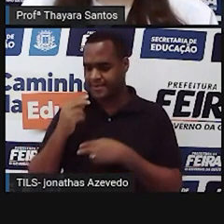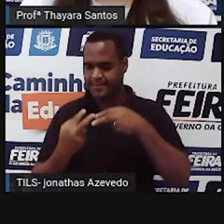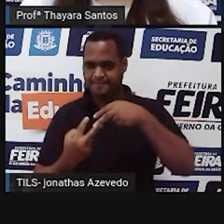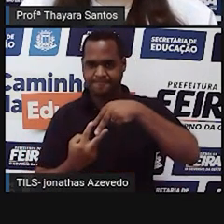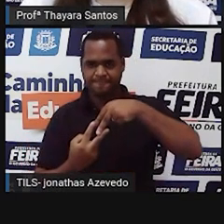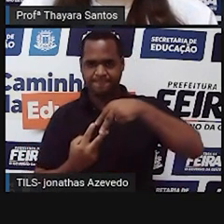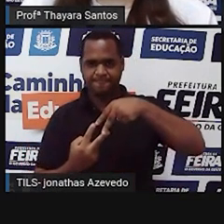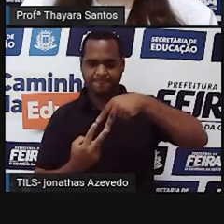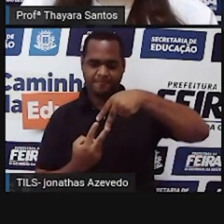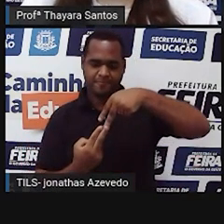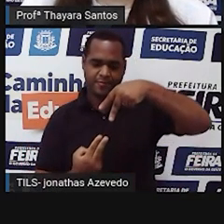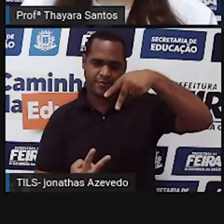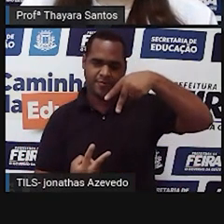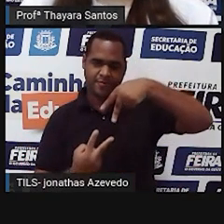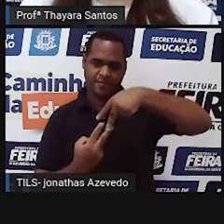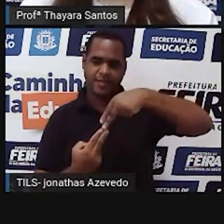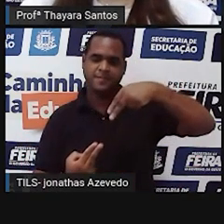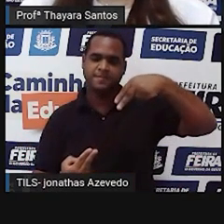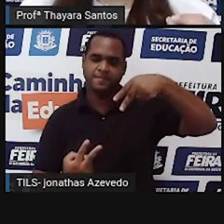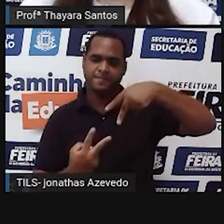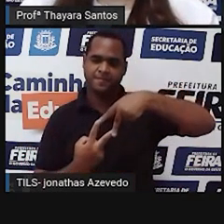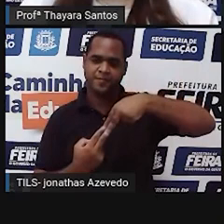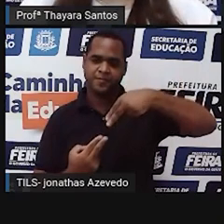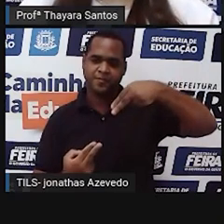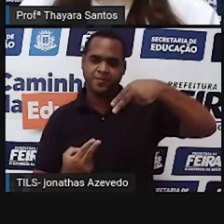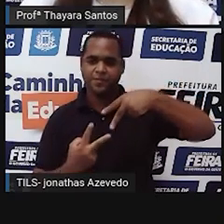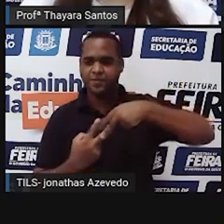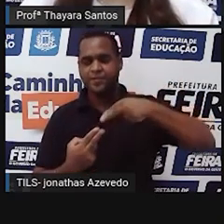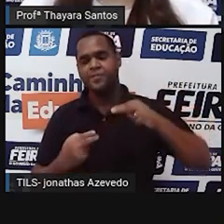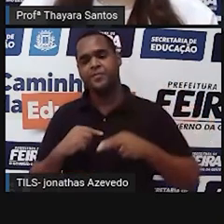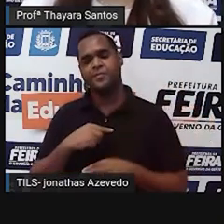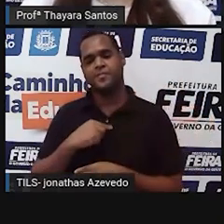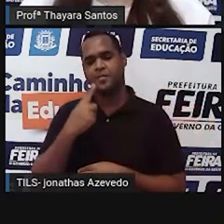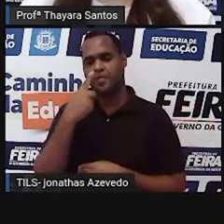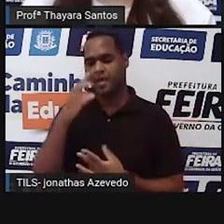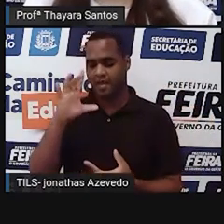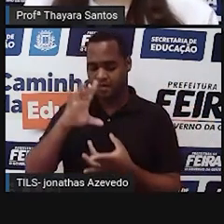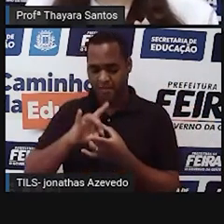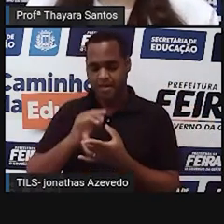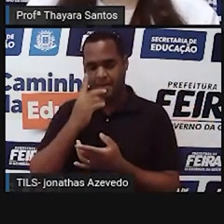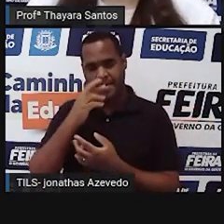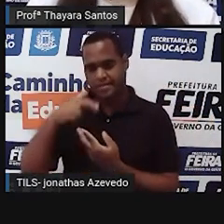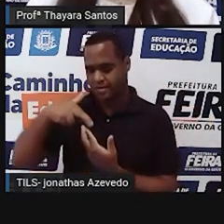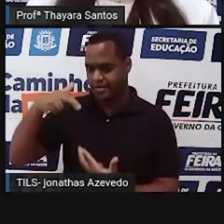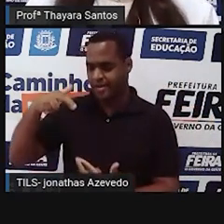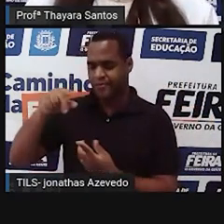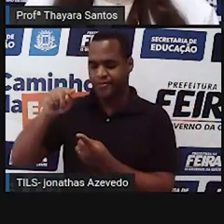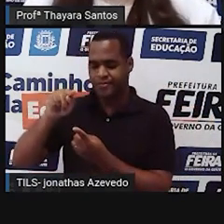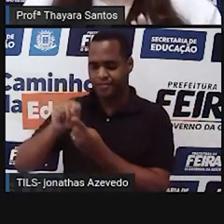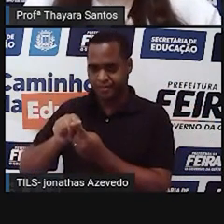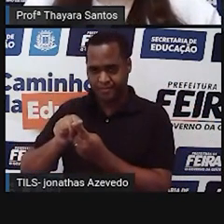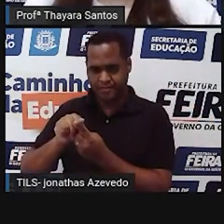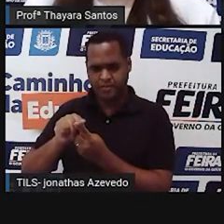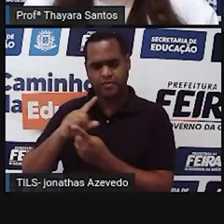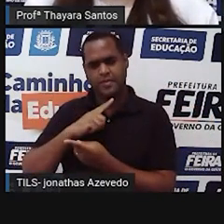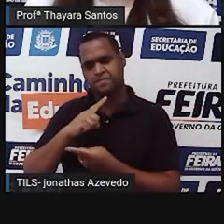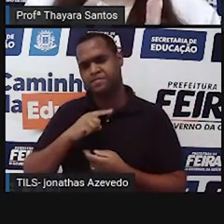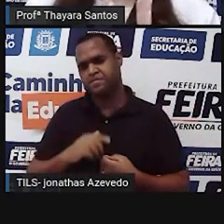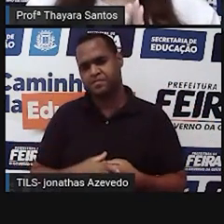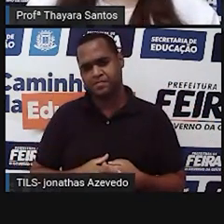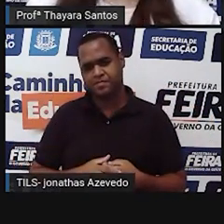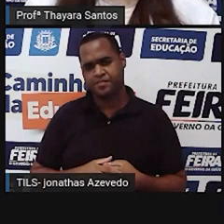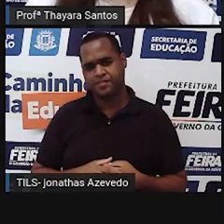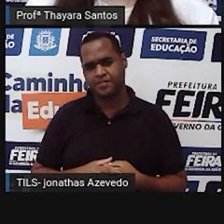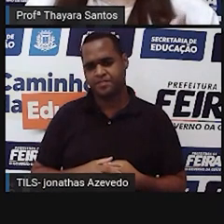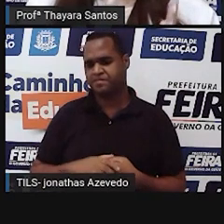ó. Ele tem essa forma de X e é o maior nível de compactação do DNA. Por que que eu estou dizendo isso? O nosso DNA,